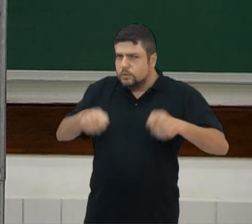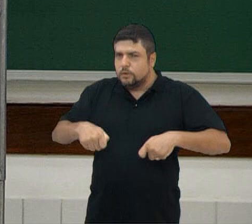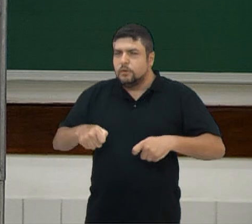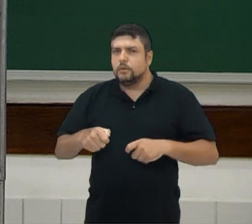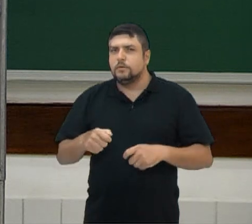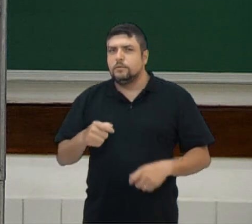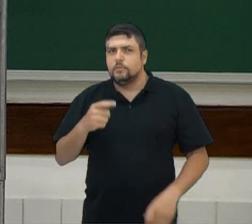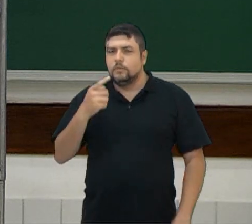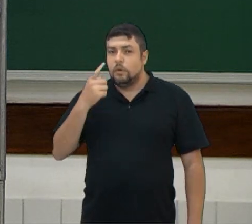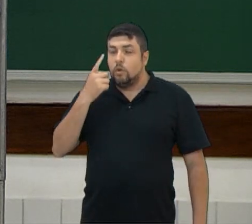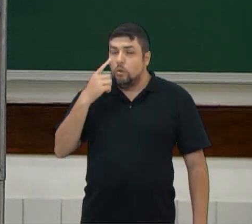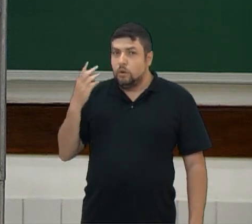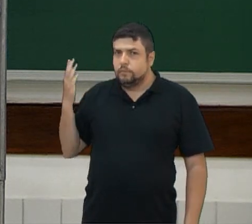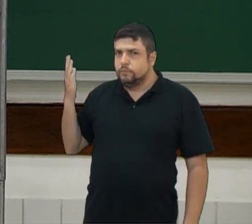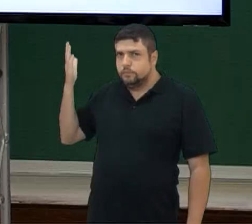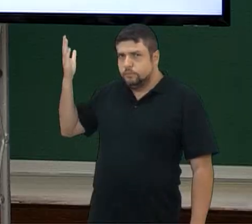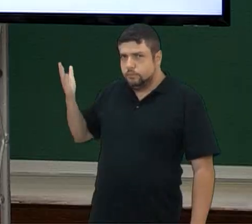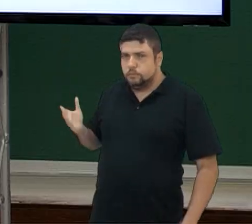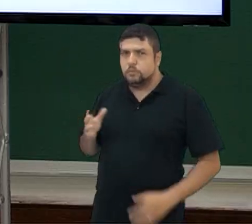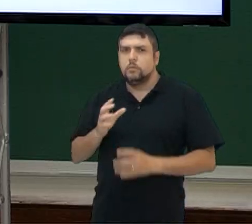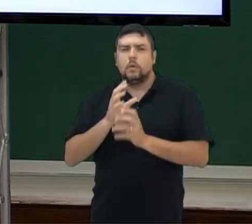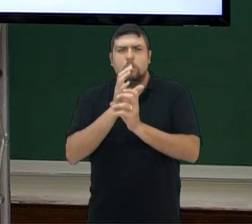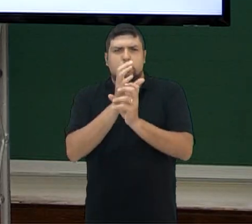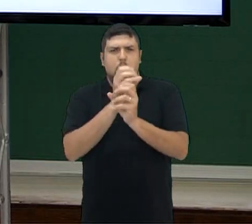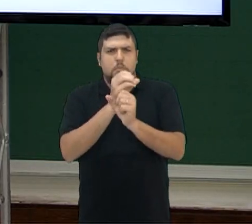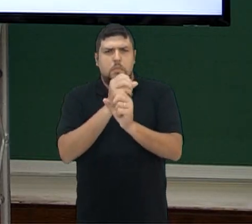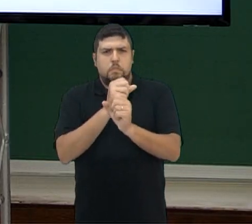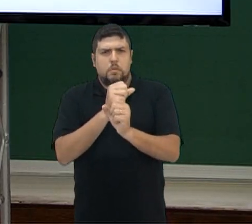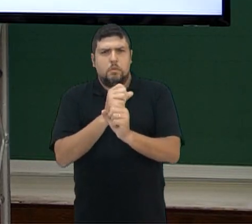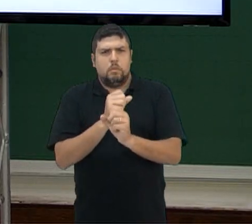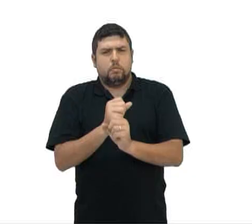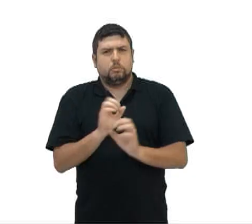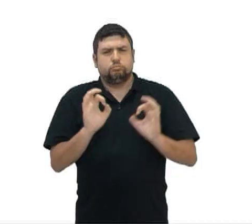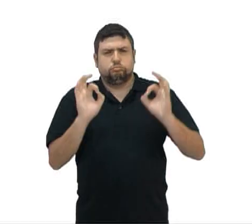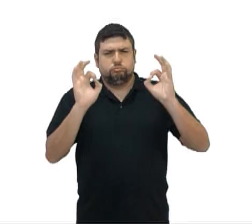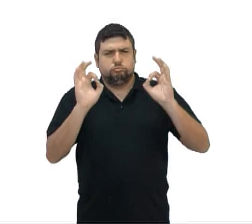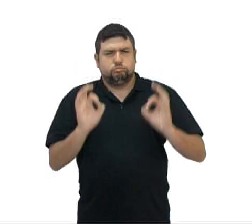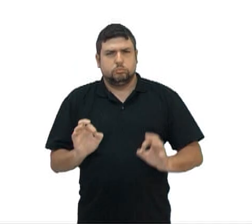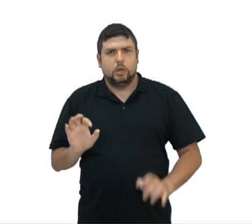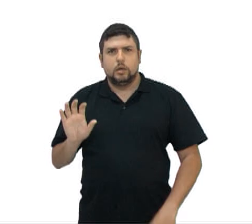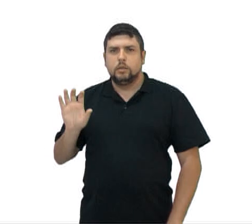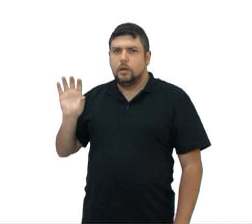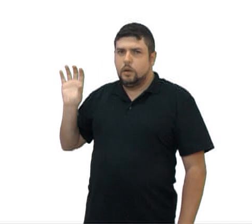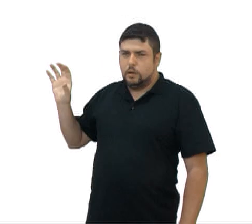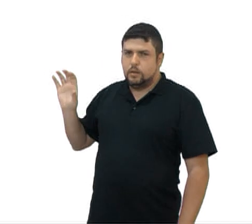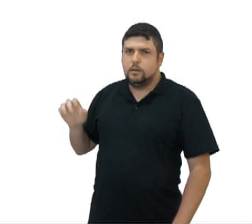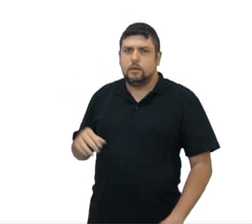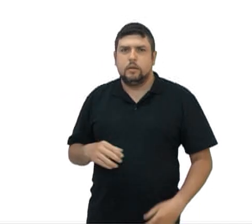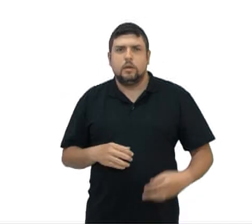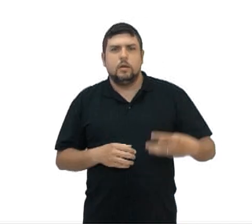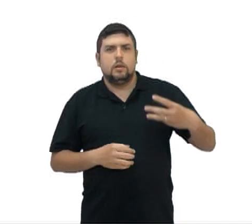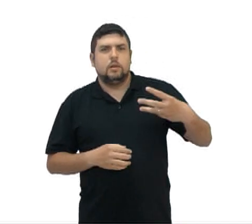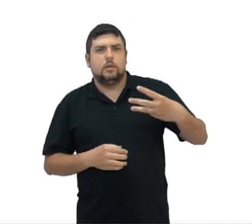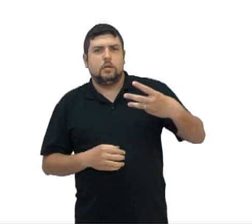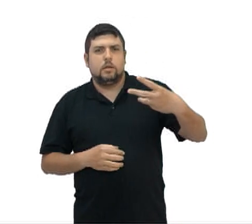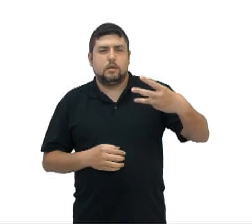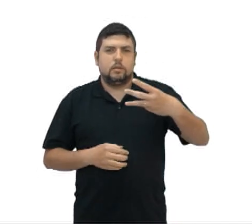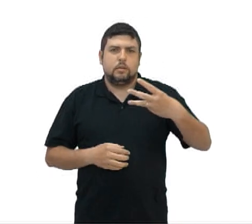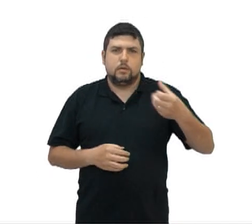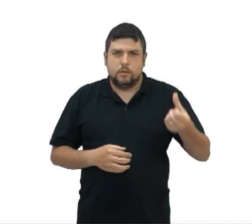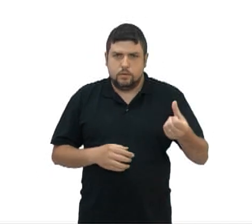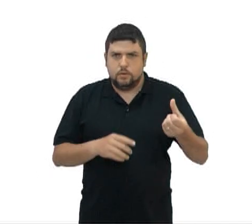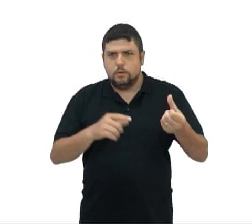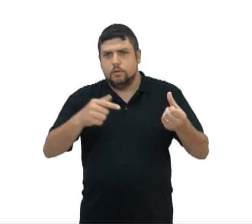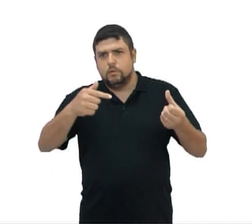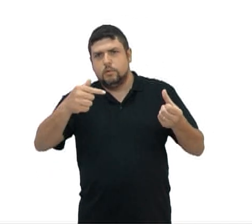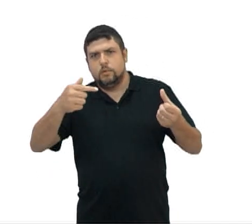A resposta, fazendo os cálculos, seria desse jeito. 36 está para 72, assim